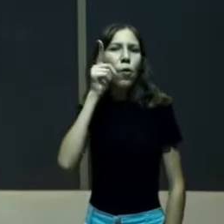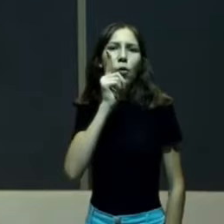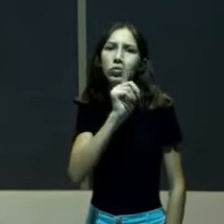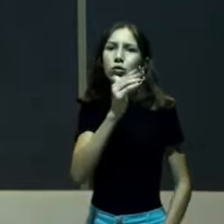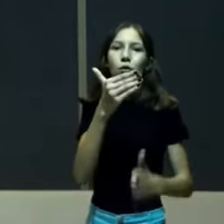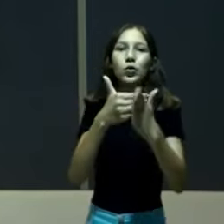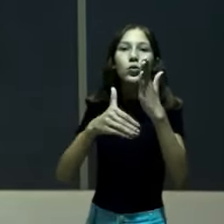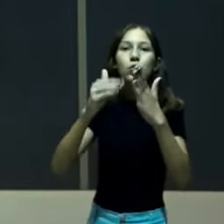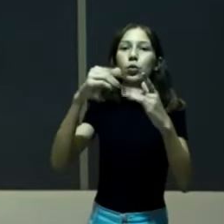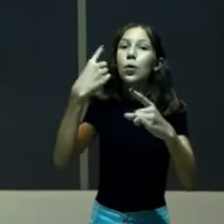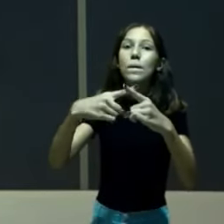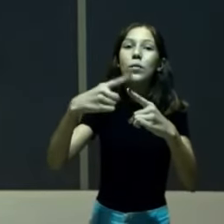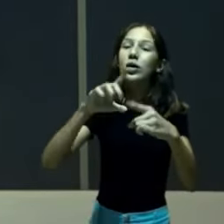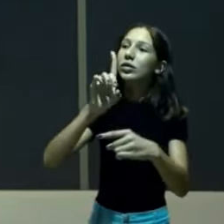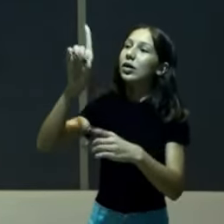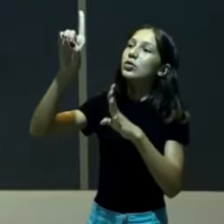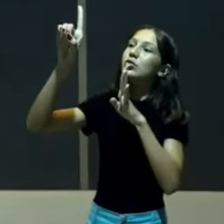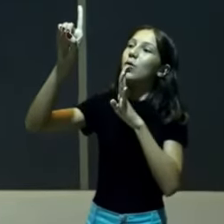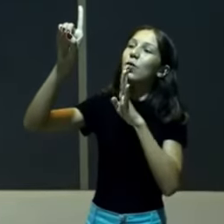porque eu conheço Deus que me fortalece.